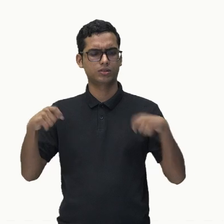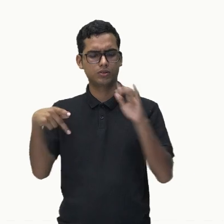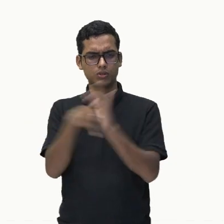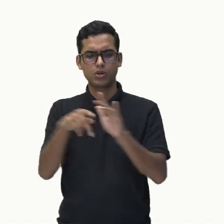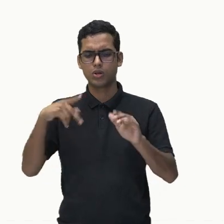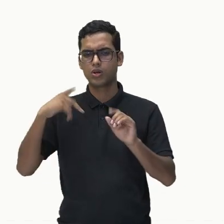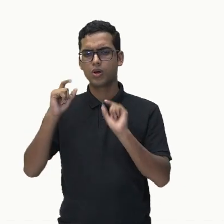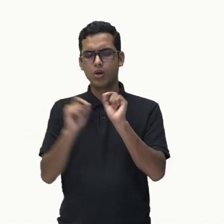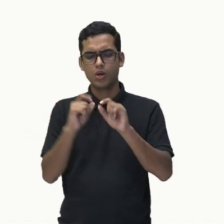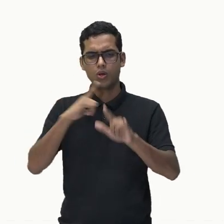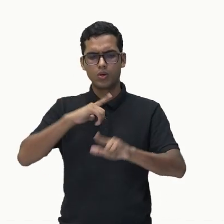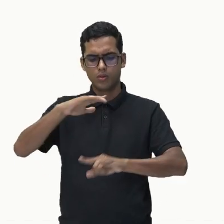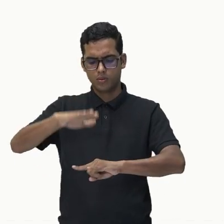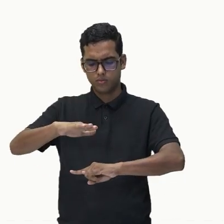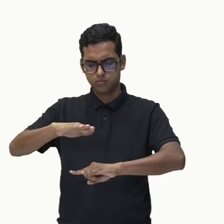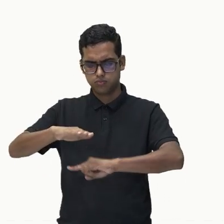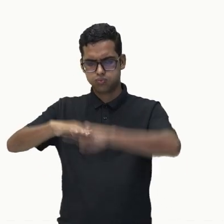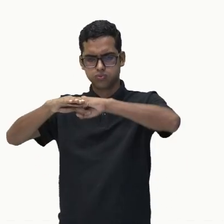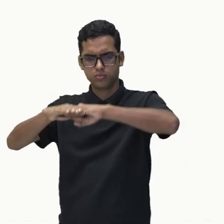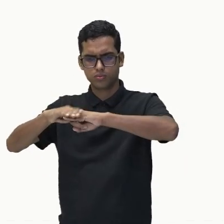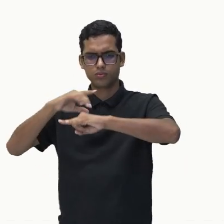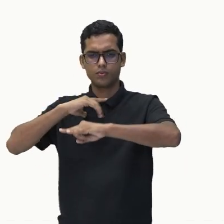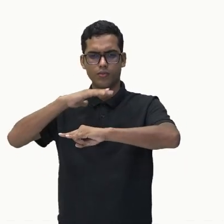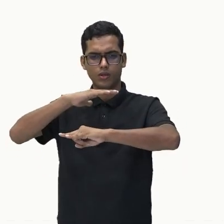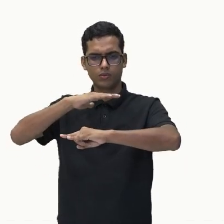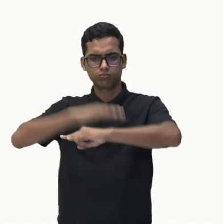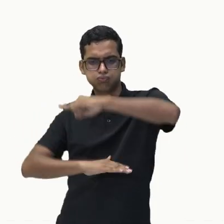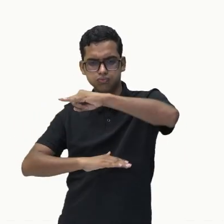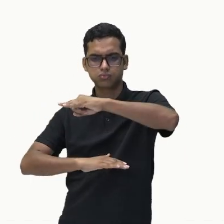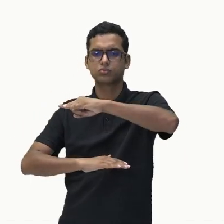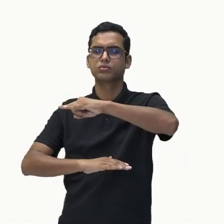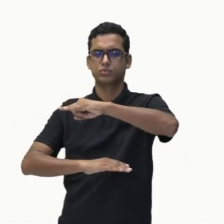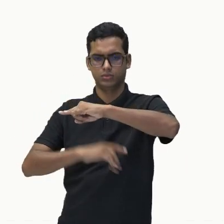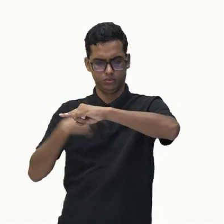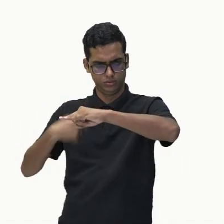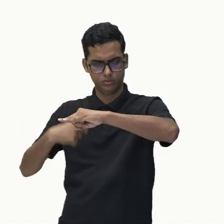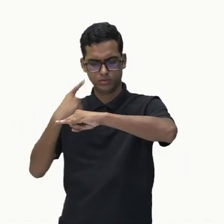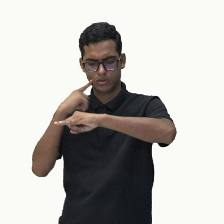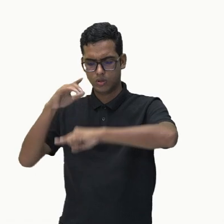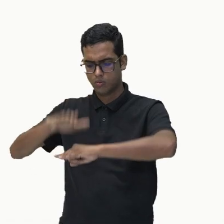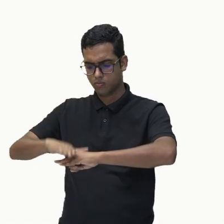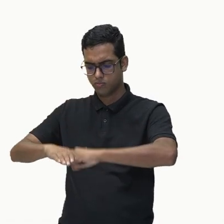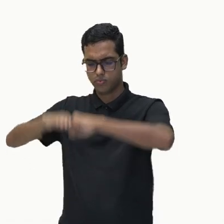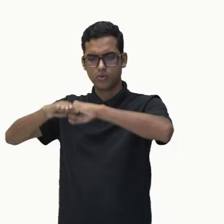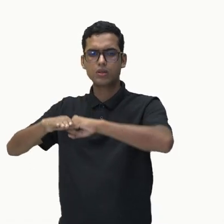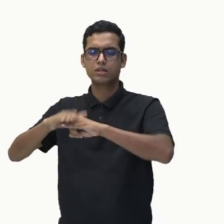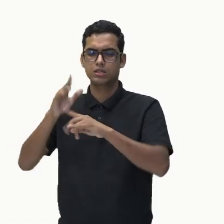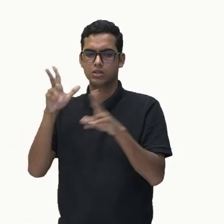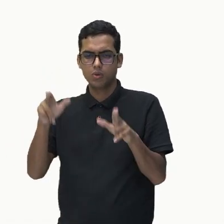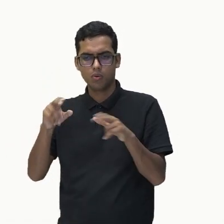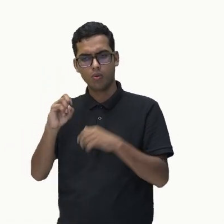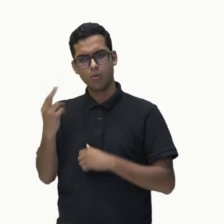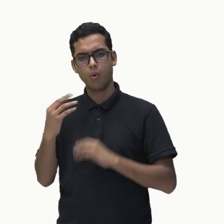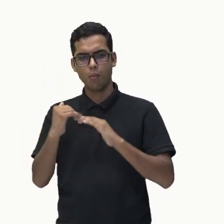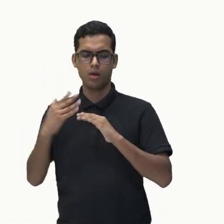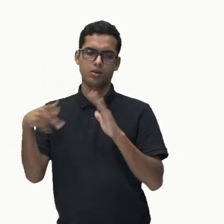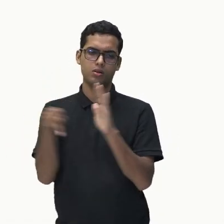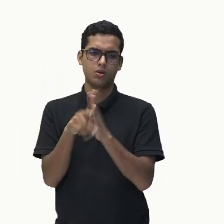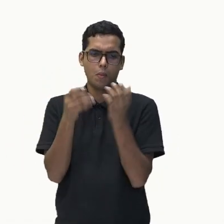o automóvel, né? Para me levantar o automóvel, eu preciso fazer uma força que seja igual ou maior que o peso dele. Então, vai